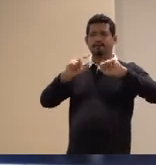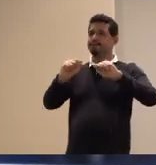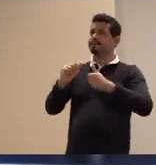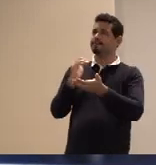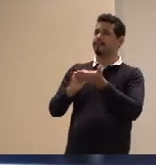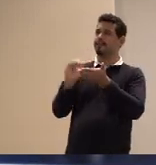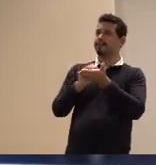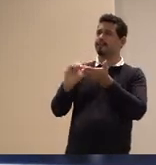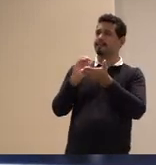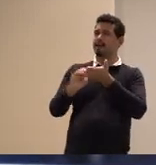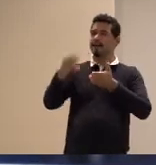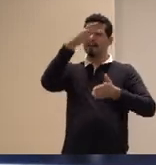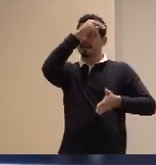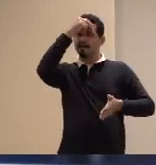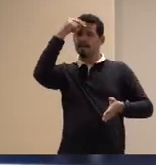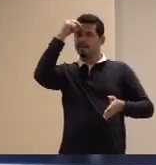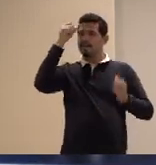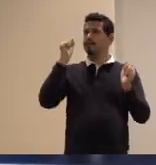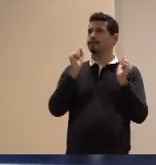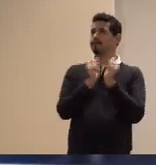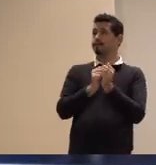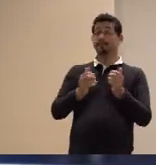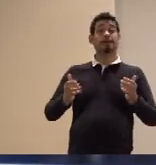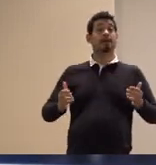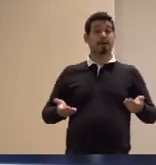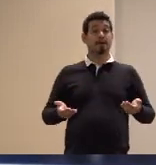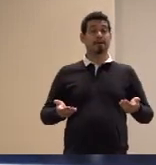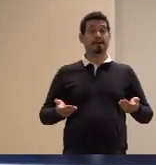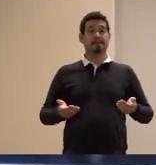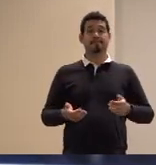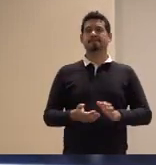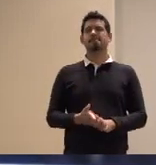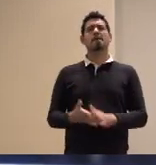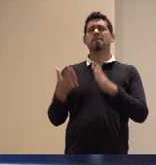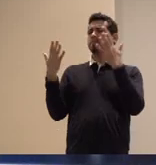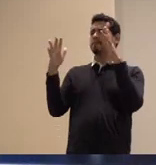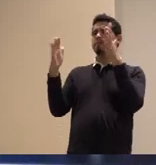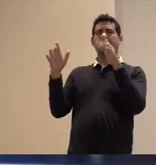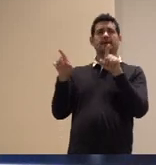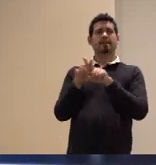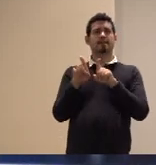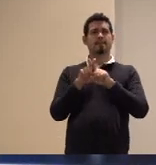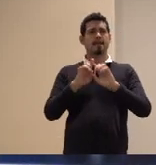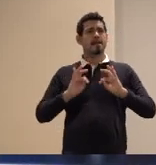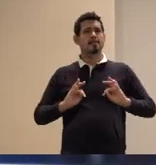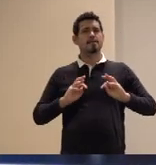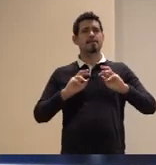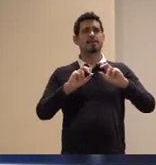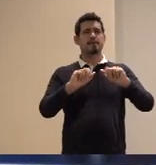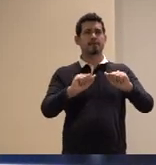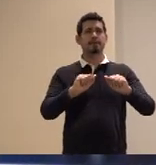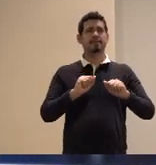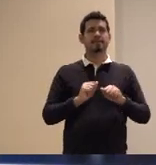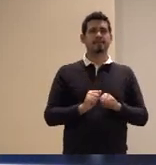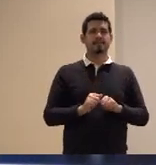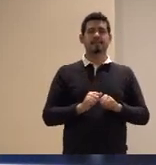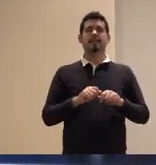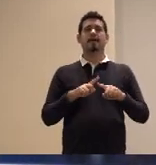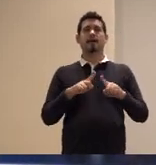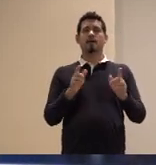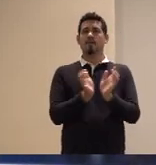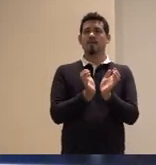secretários municipais que estão aqui presentes nesse momento, parabenizar a todos os CMDCAs, as equipes